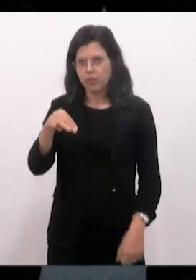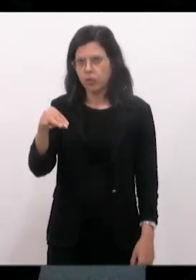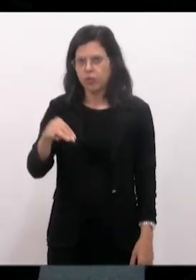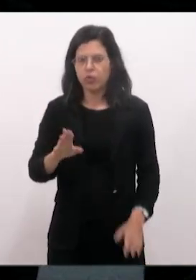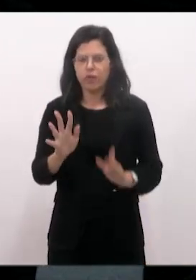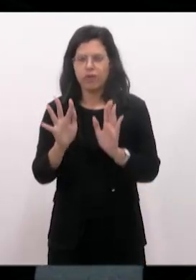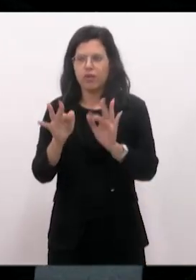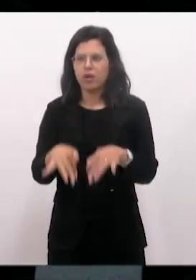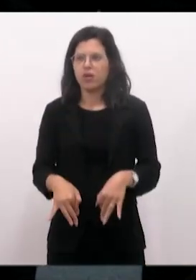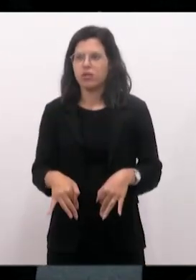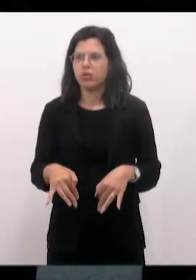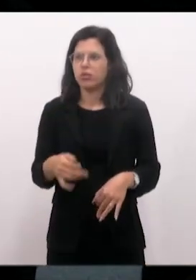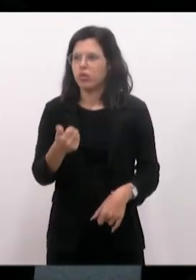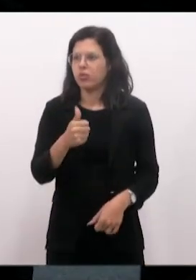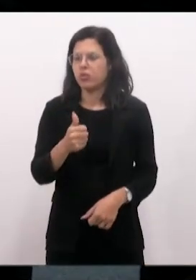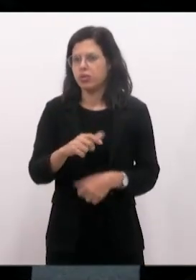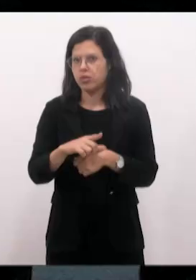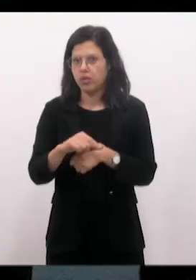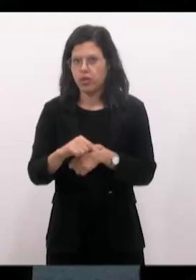foi encerrada às